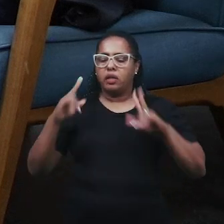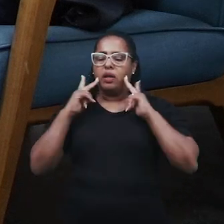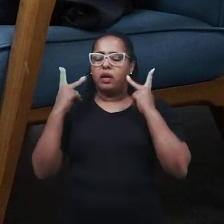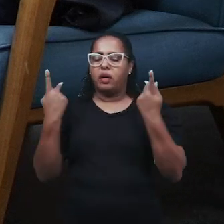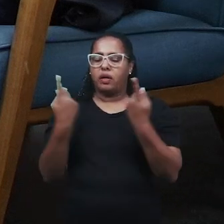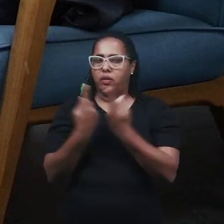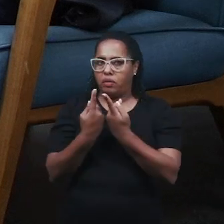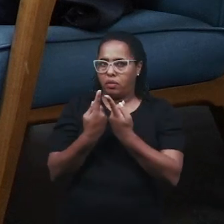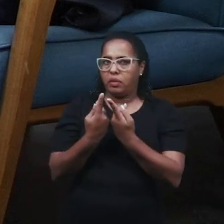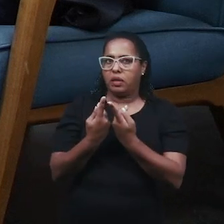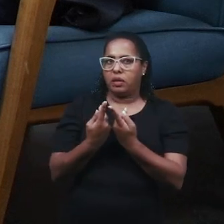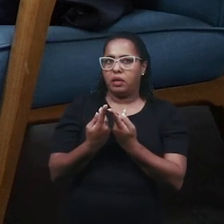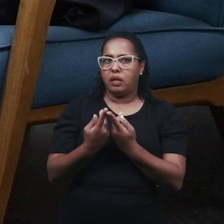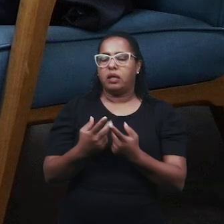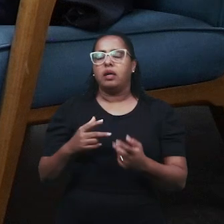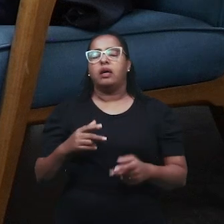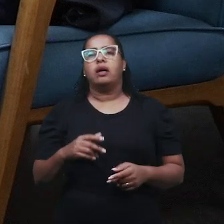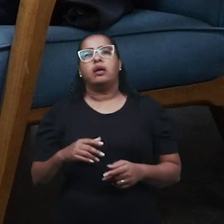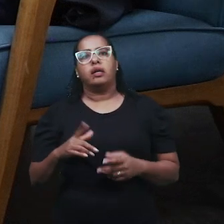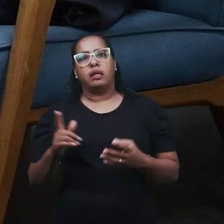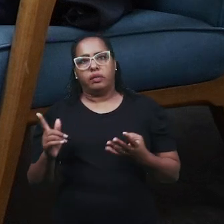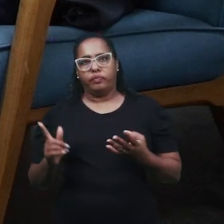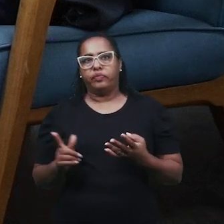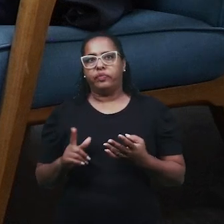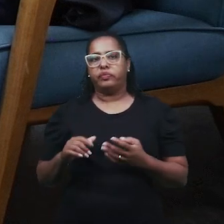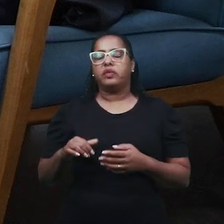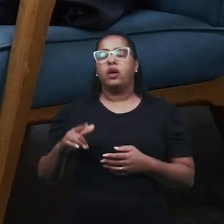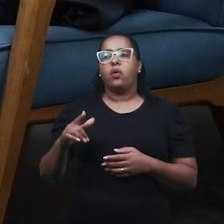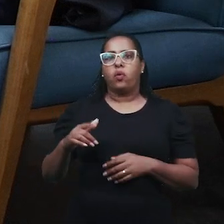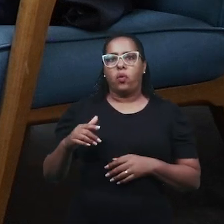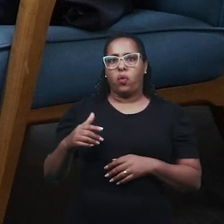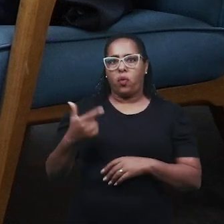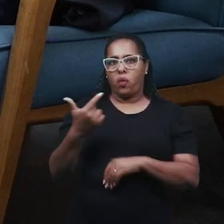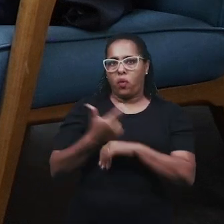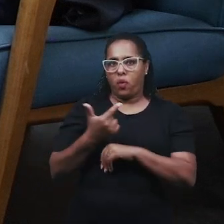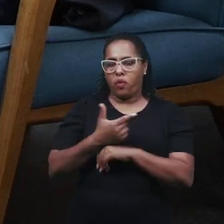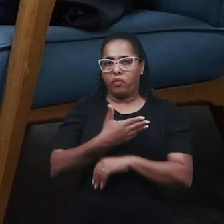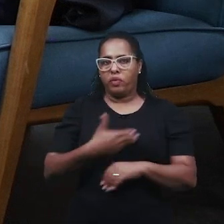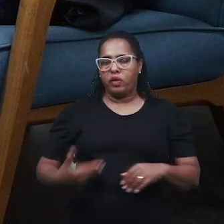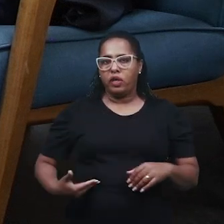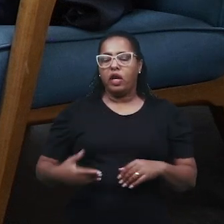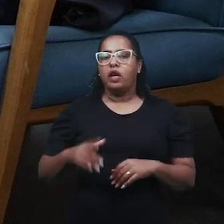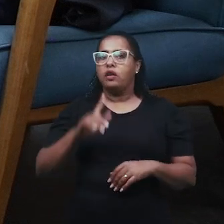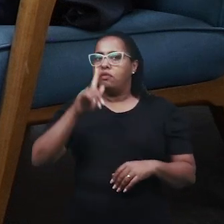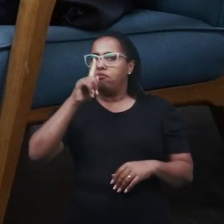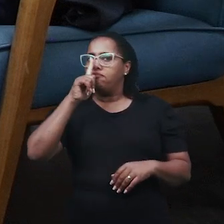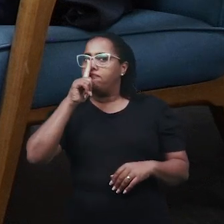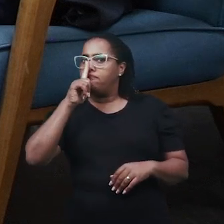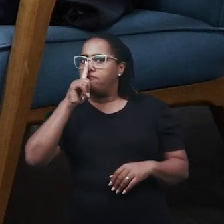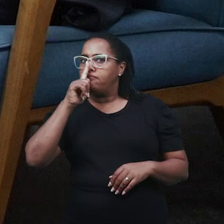presbitério, pastor Alexandre Gueiros, que é o nosso vice-presidente, pastor Gilson Souza, que